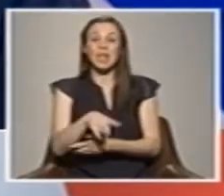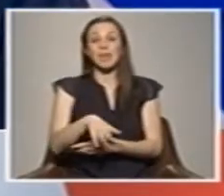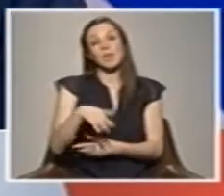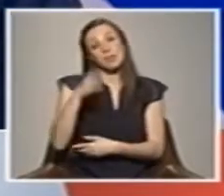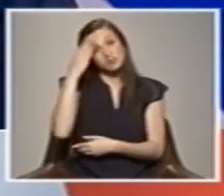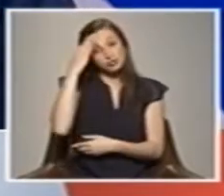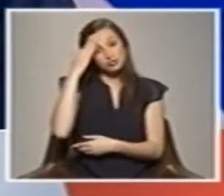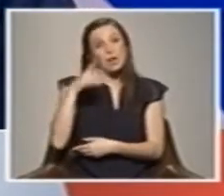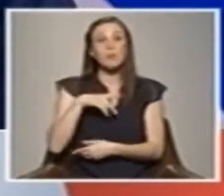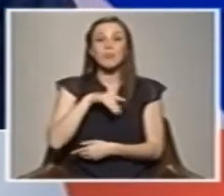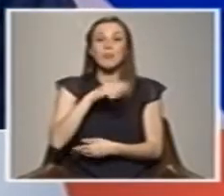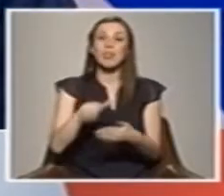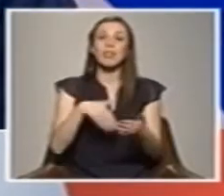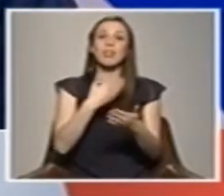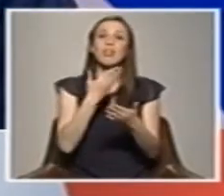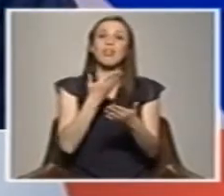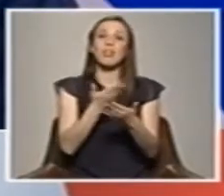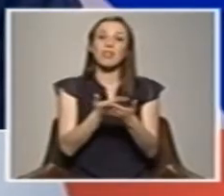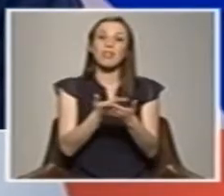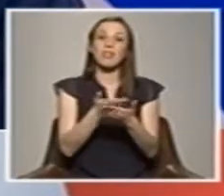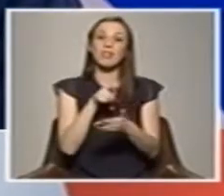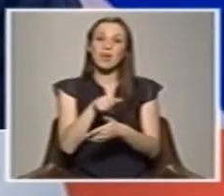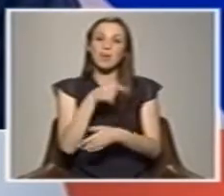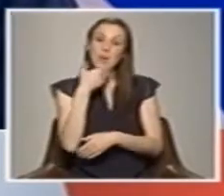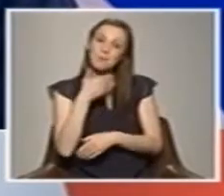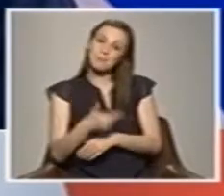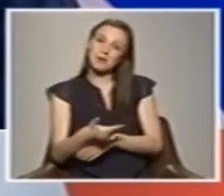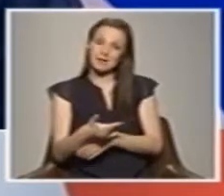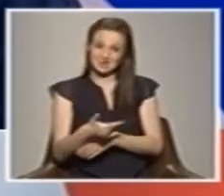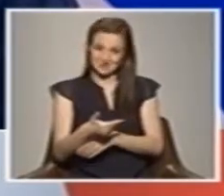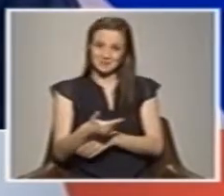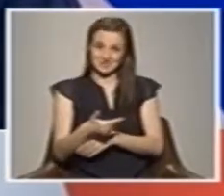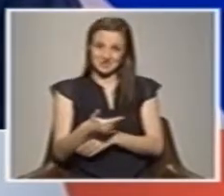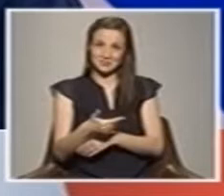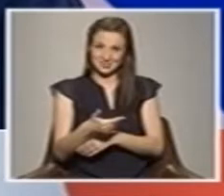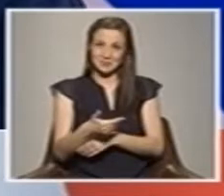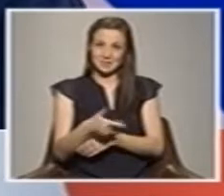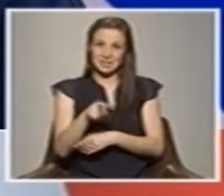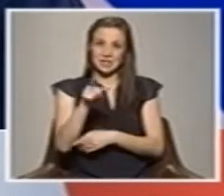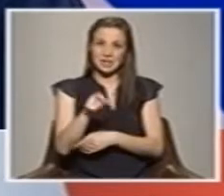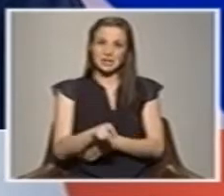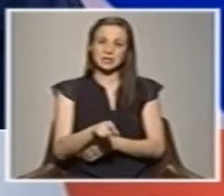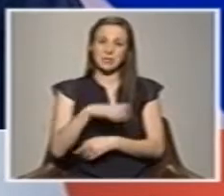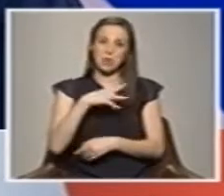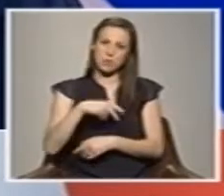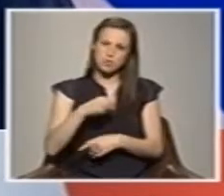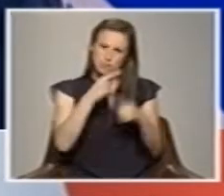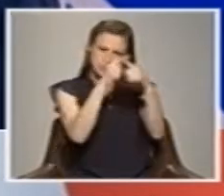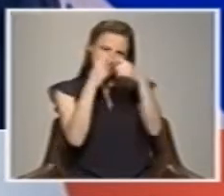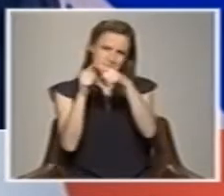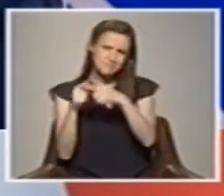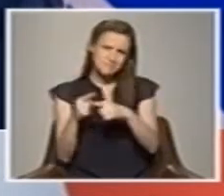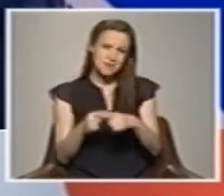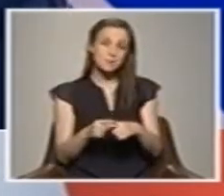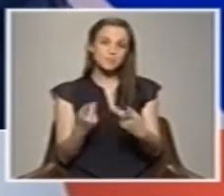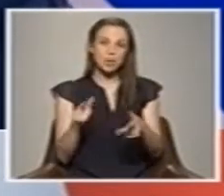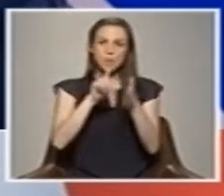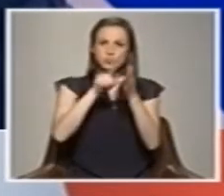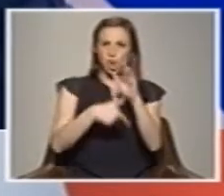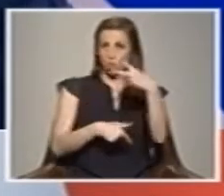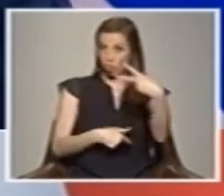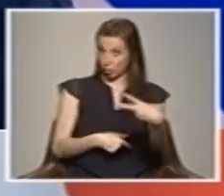trazer algum tipo de reflexão e de experiência também de outras partes do mundo. E, fundamentalmente, os dois projetos,